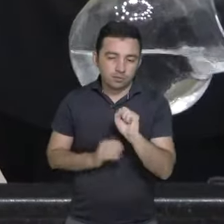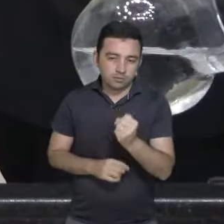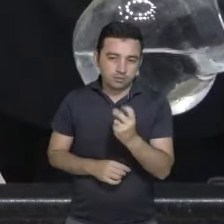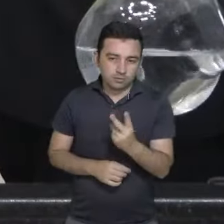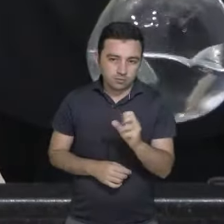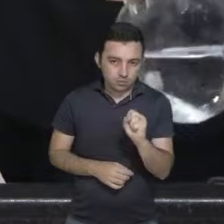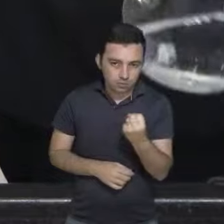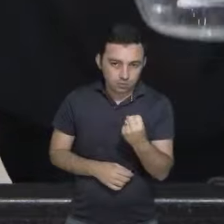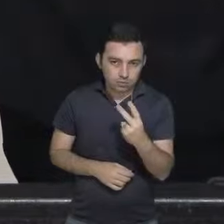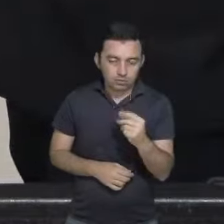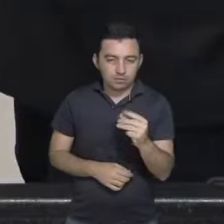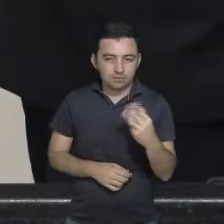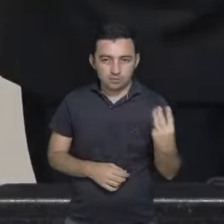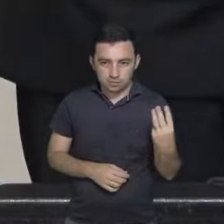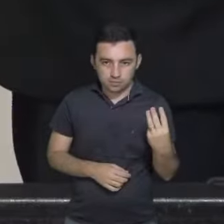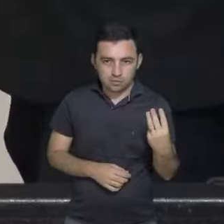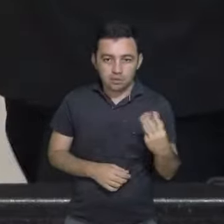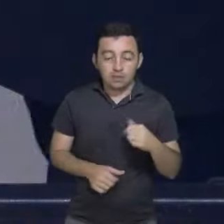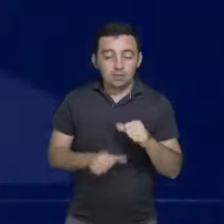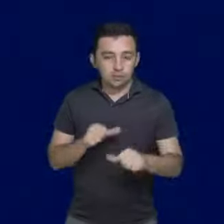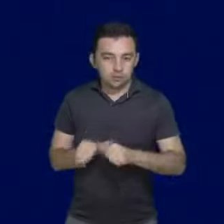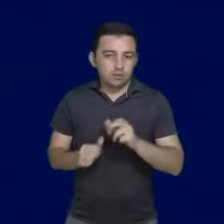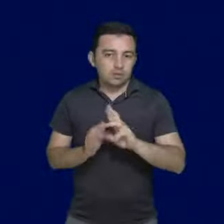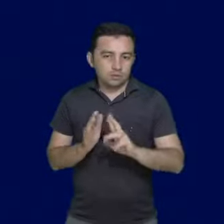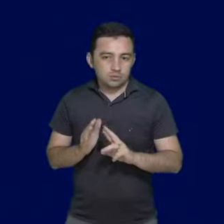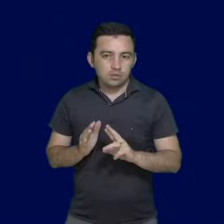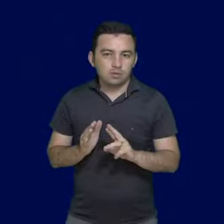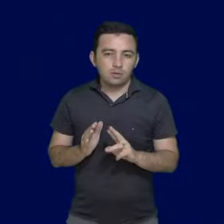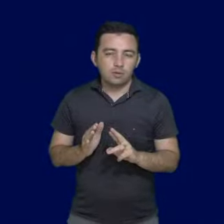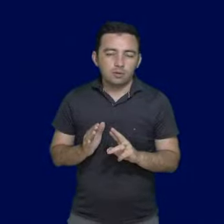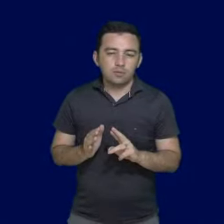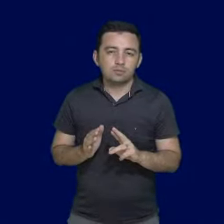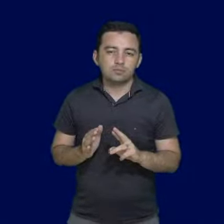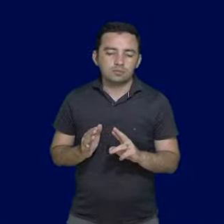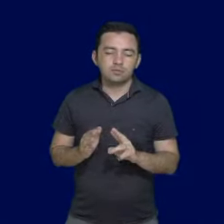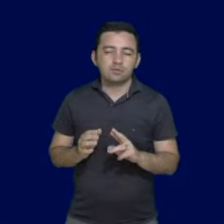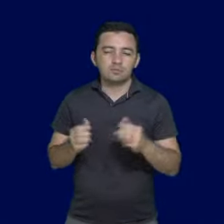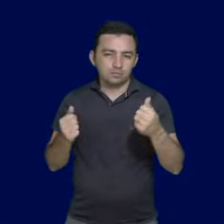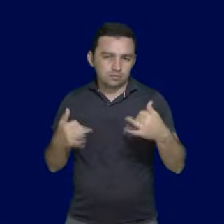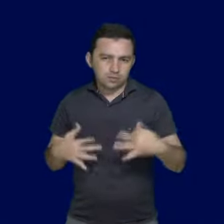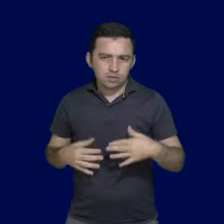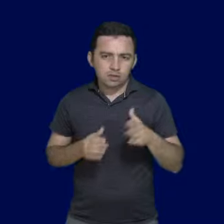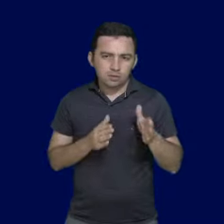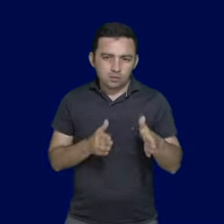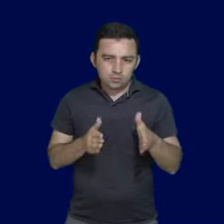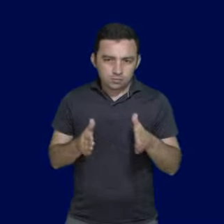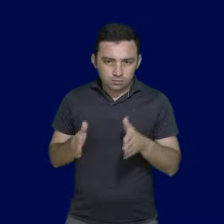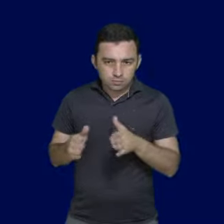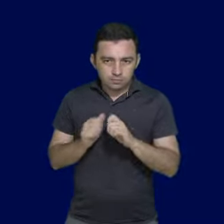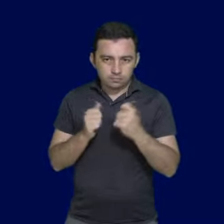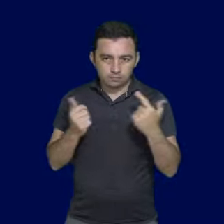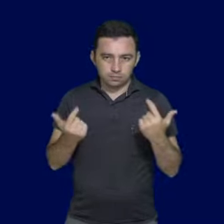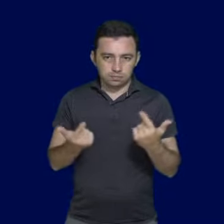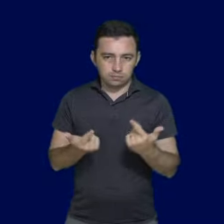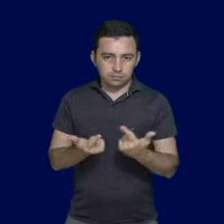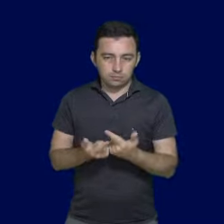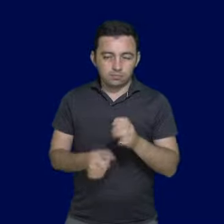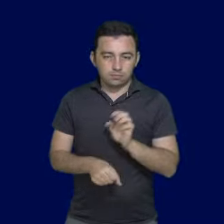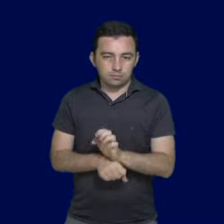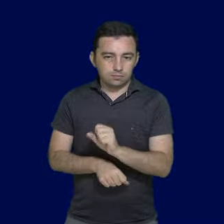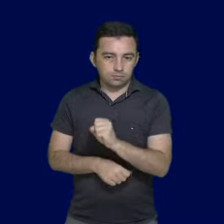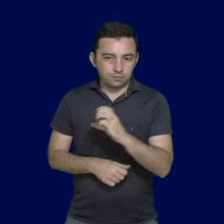de 2023, que alterou a Resolução número 1/2006, que dispõe sobre a organização administrativa da Assembleia Legislativa do Estado de Santa